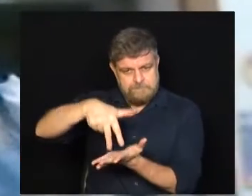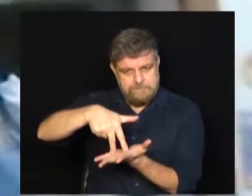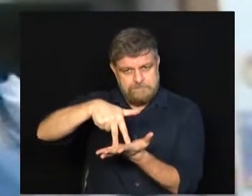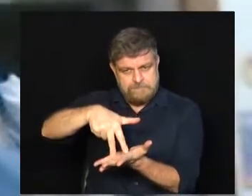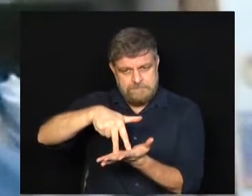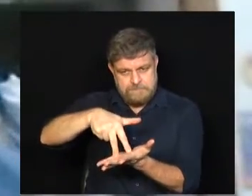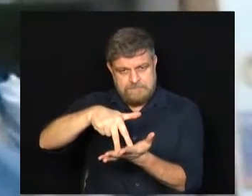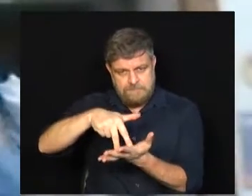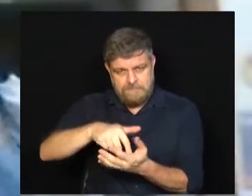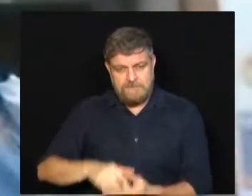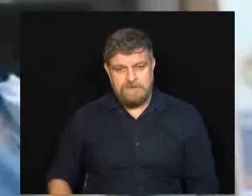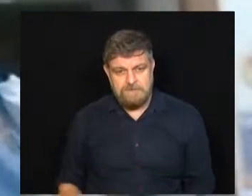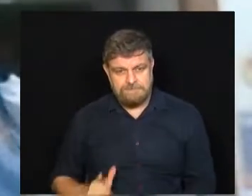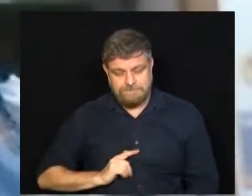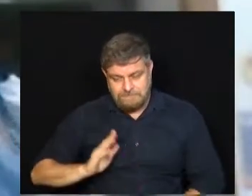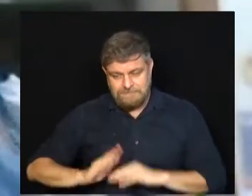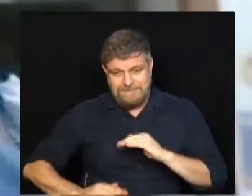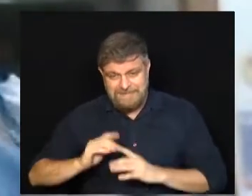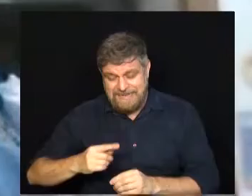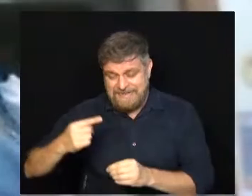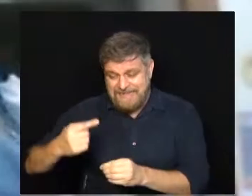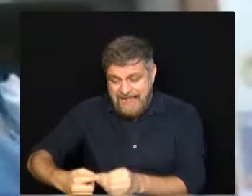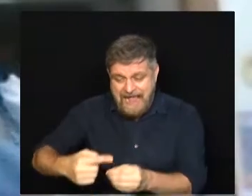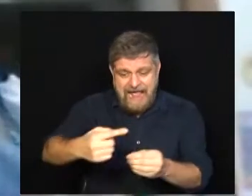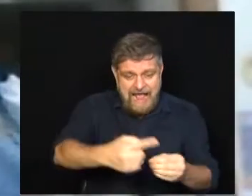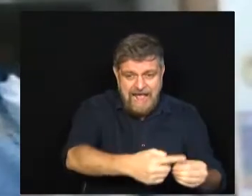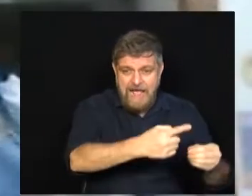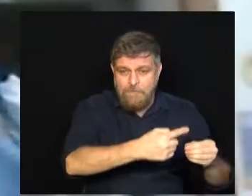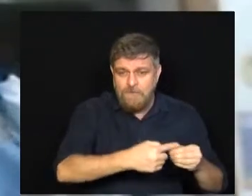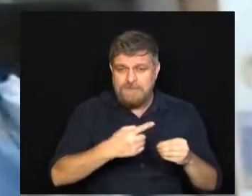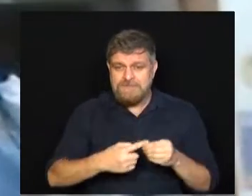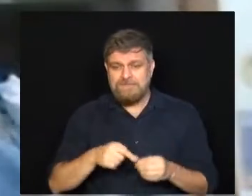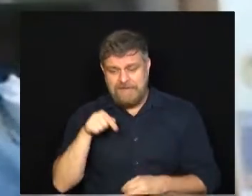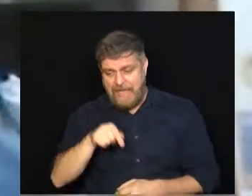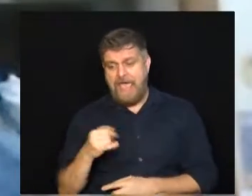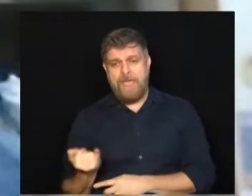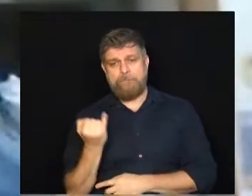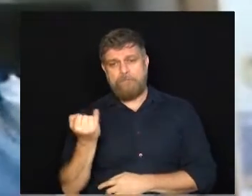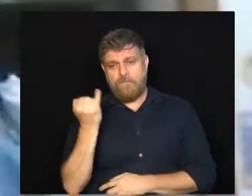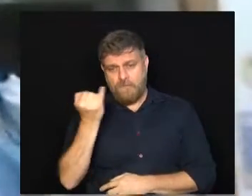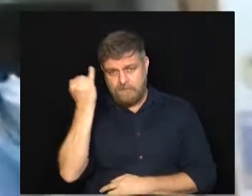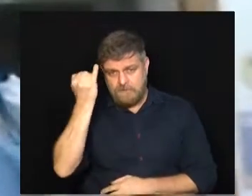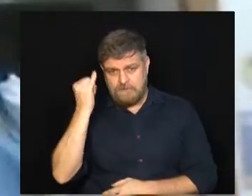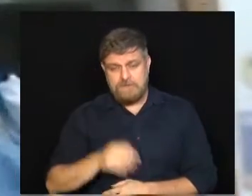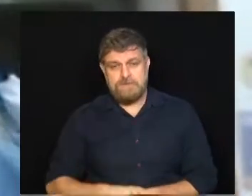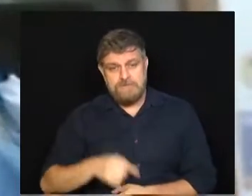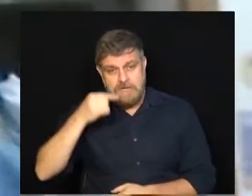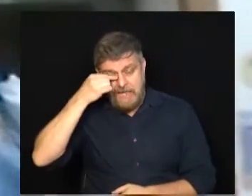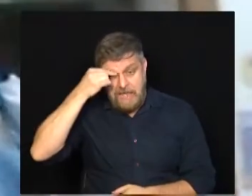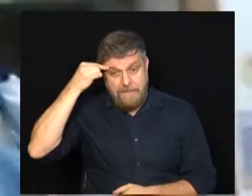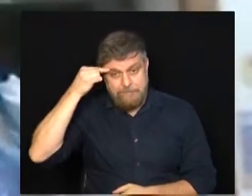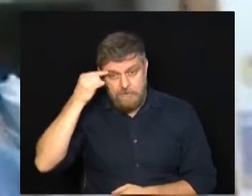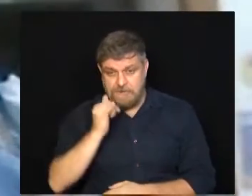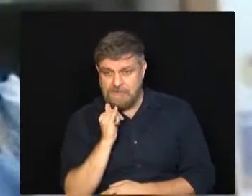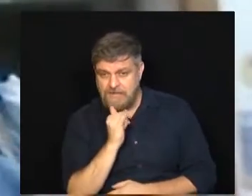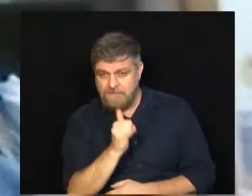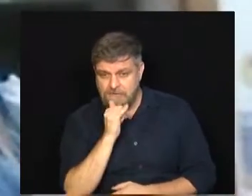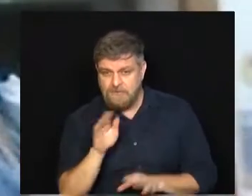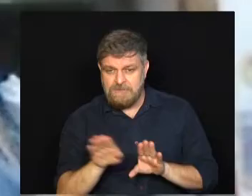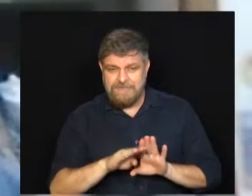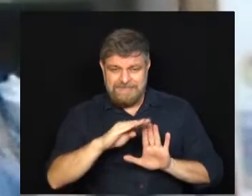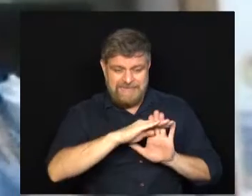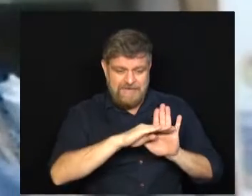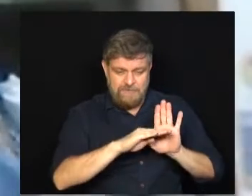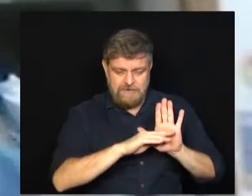mas as iniciativas que possam ser feitas nos municípios em relação a isso são muito importantes. E ela mencionou programas como Transcidadania, uma